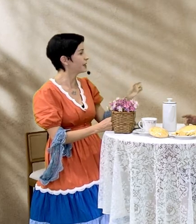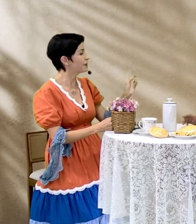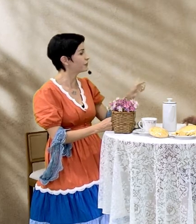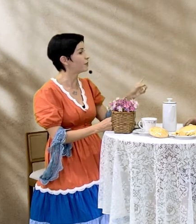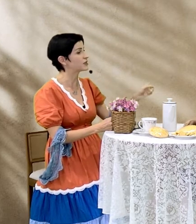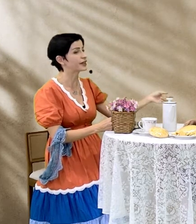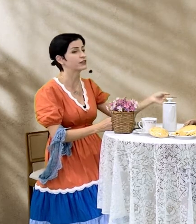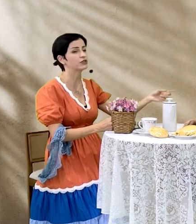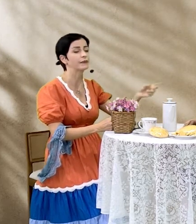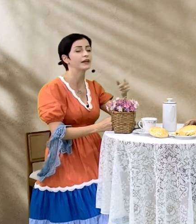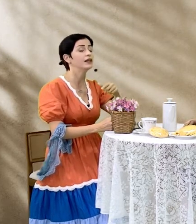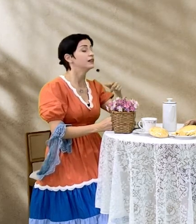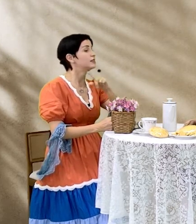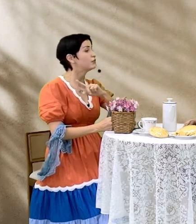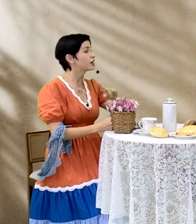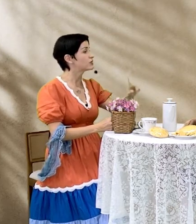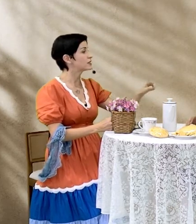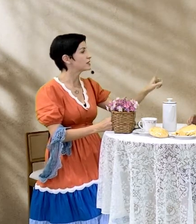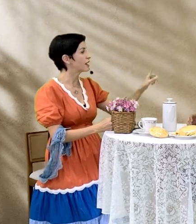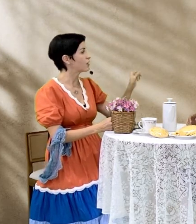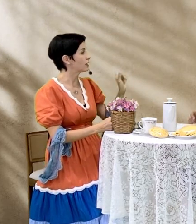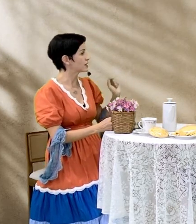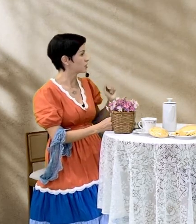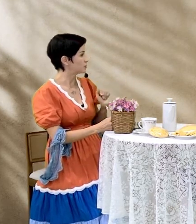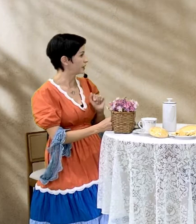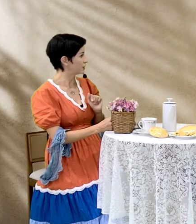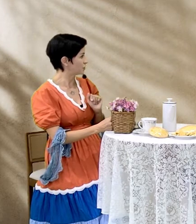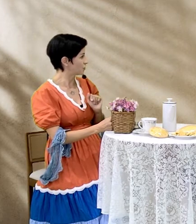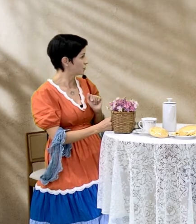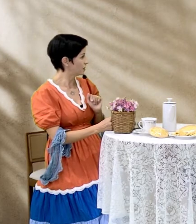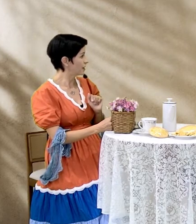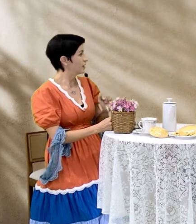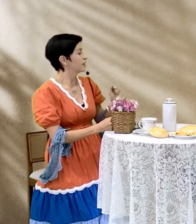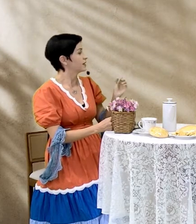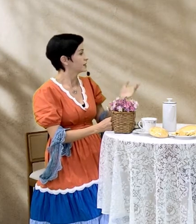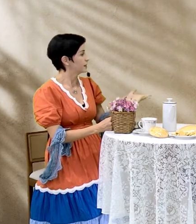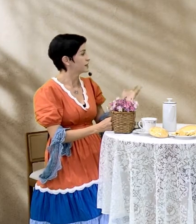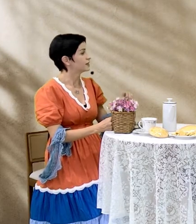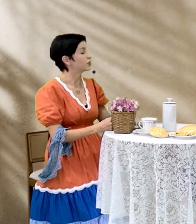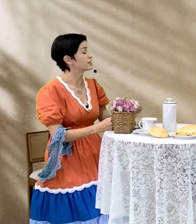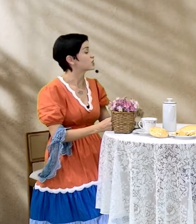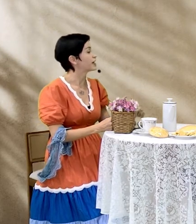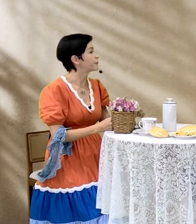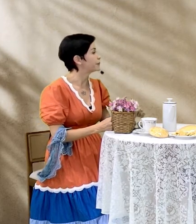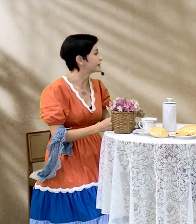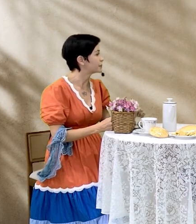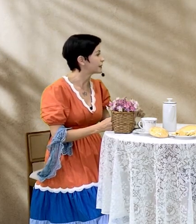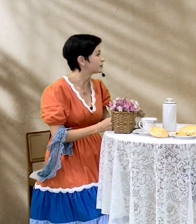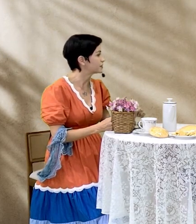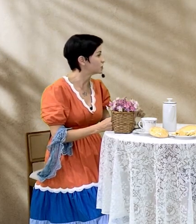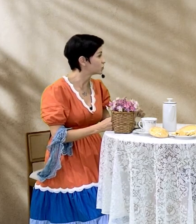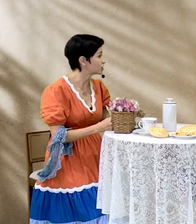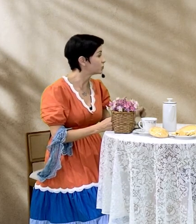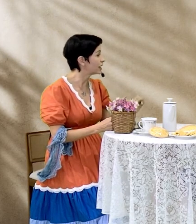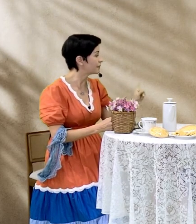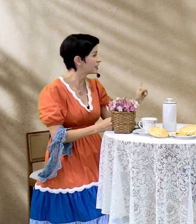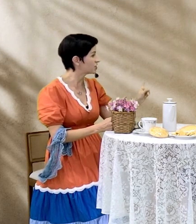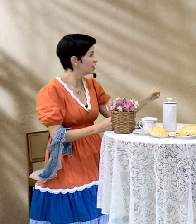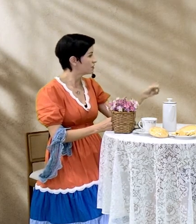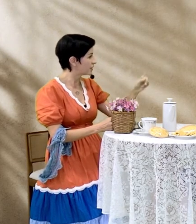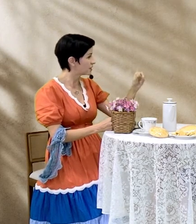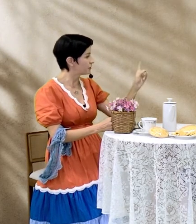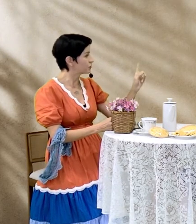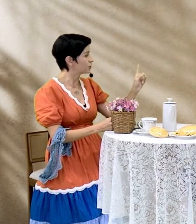Da mesma forma, a senhora não, também não vai conseguir recolher essas penas. Entendi. Então que a senhora aprenda a partir de hoje a nunca